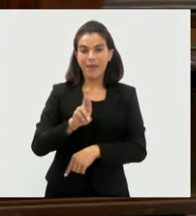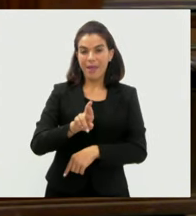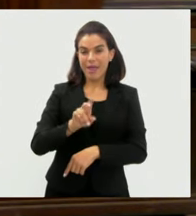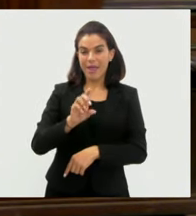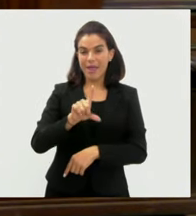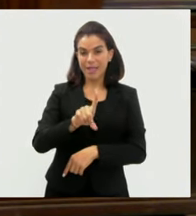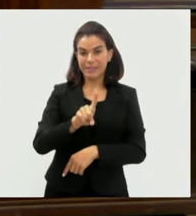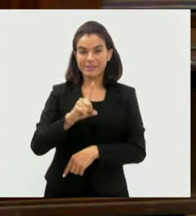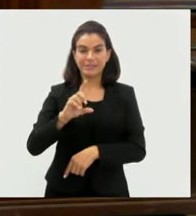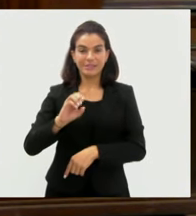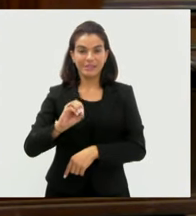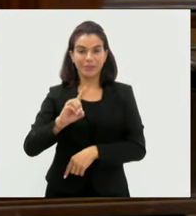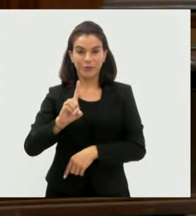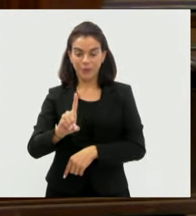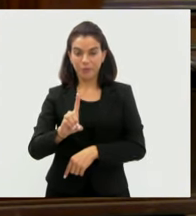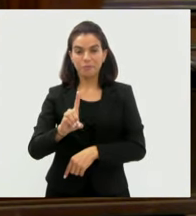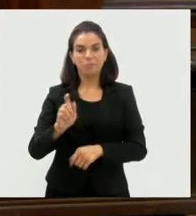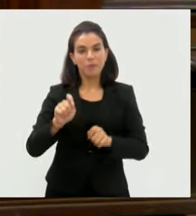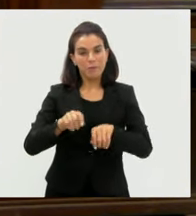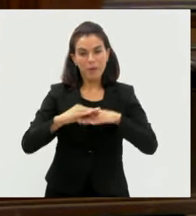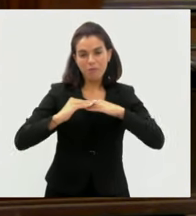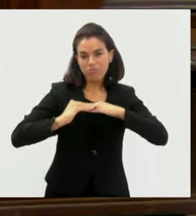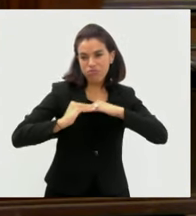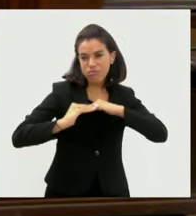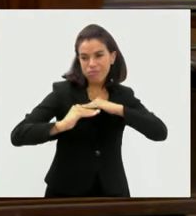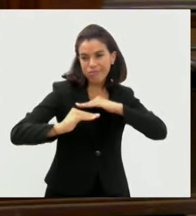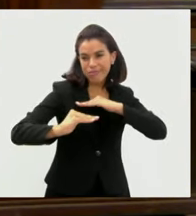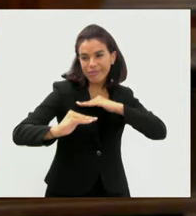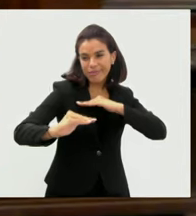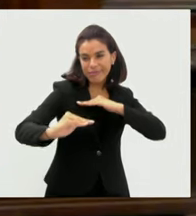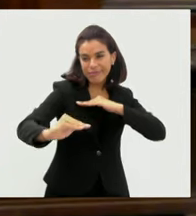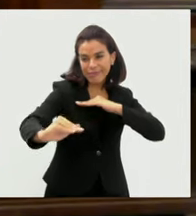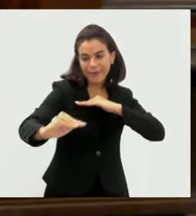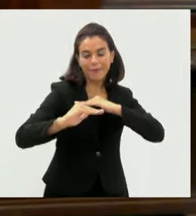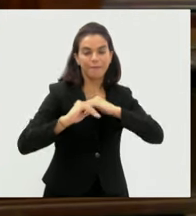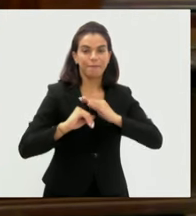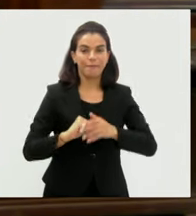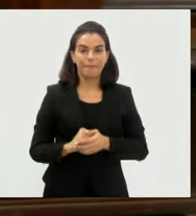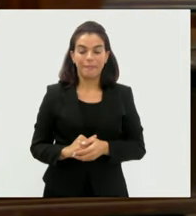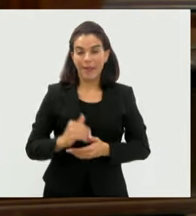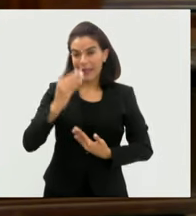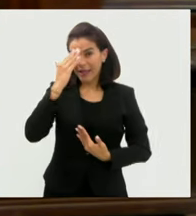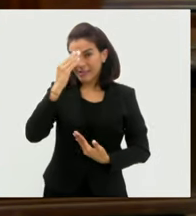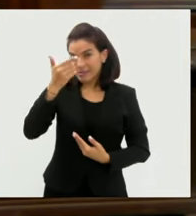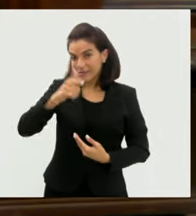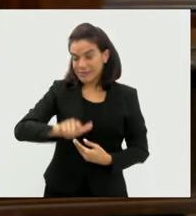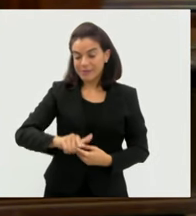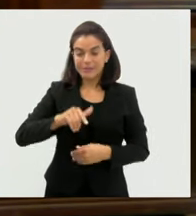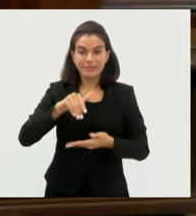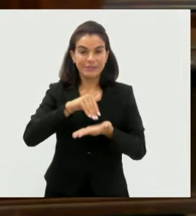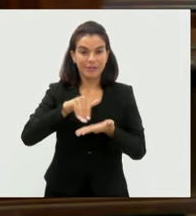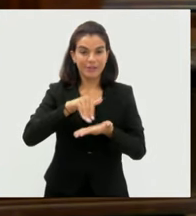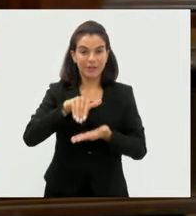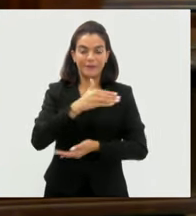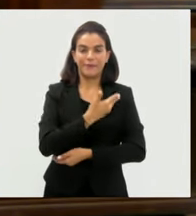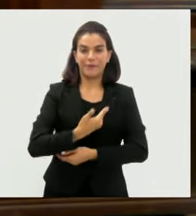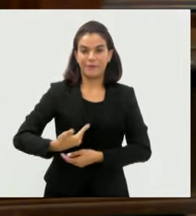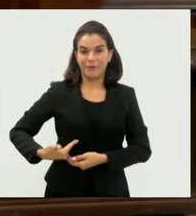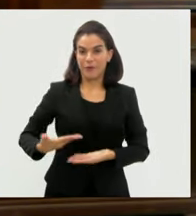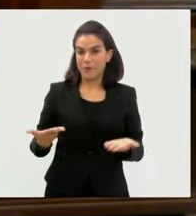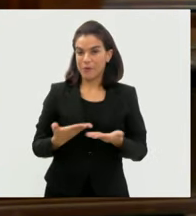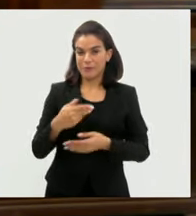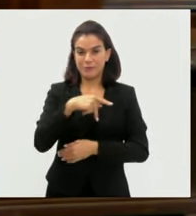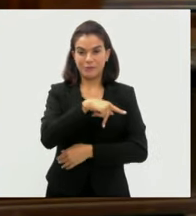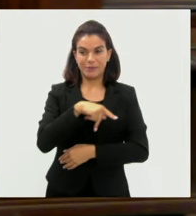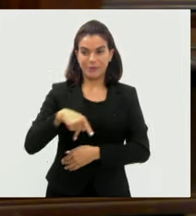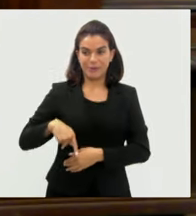sendo asfaltada. Quero agradecer mais uma vez ao então secretário de governo e hoje presidente